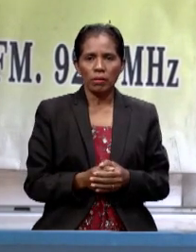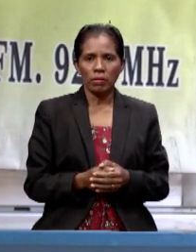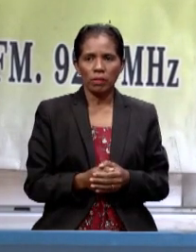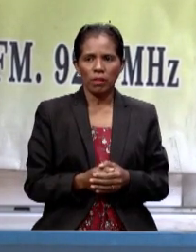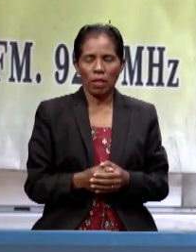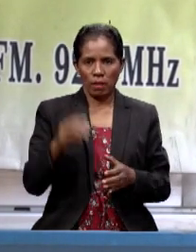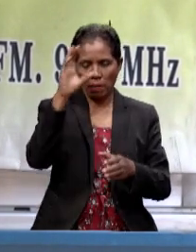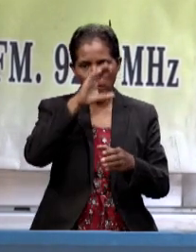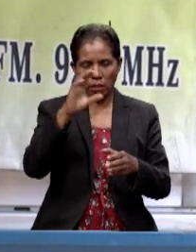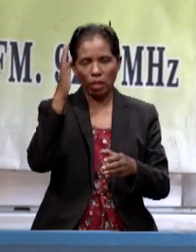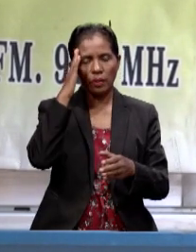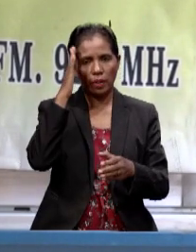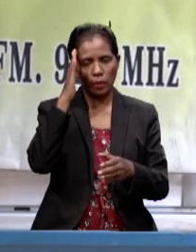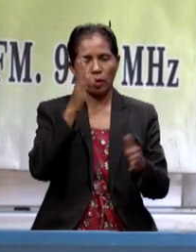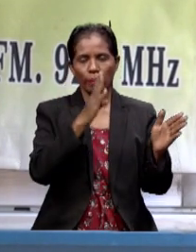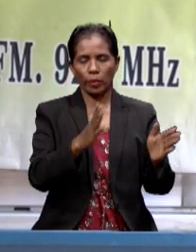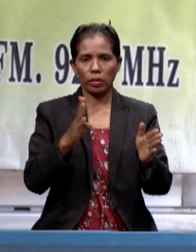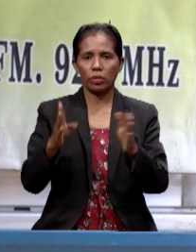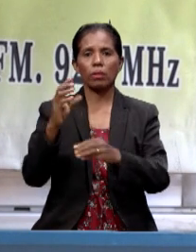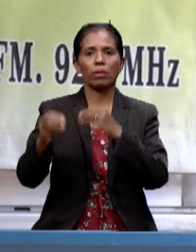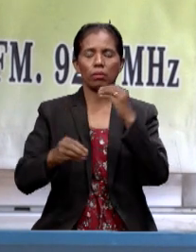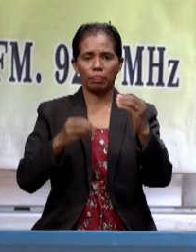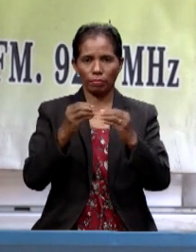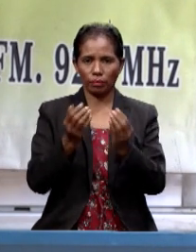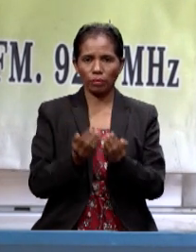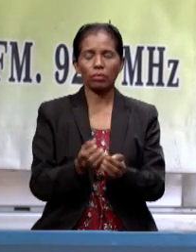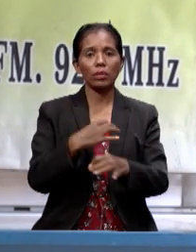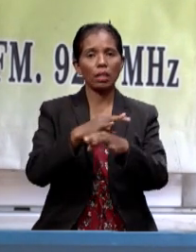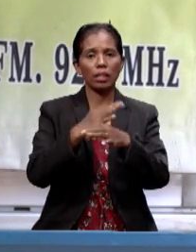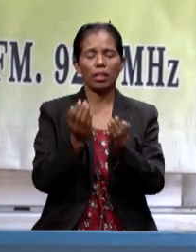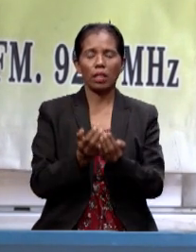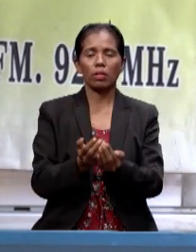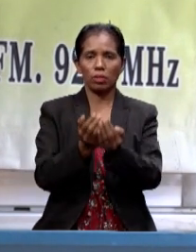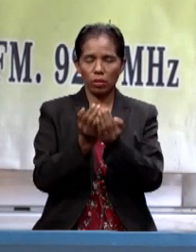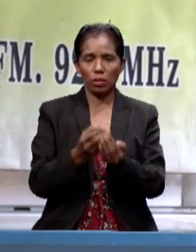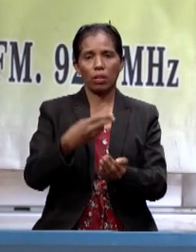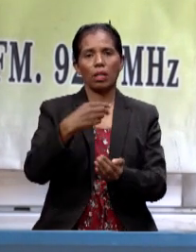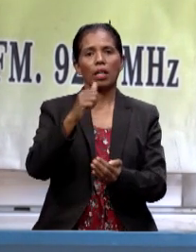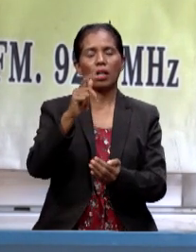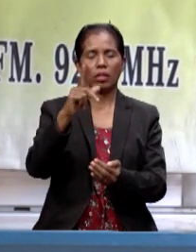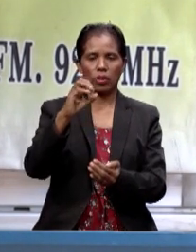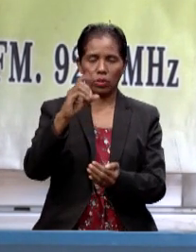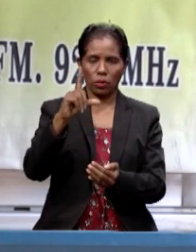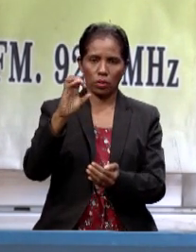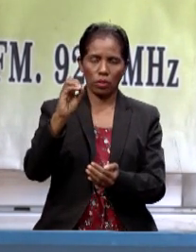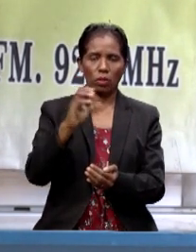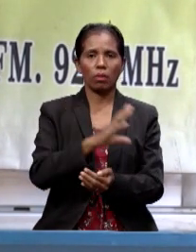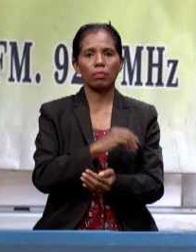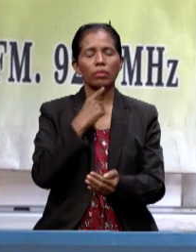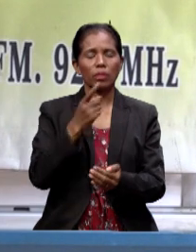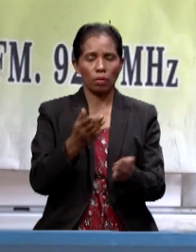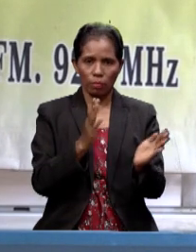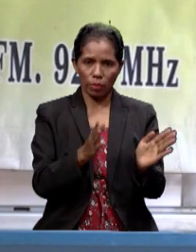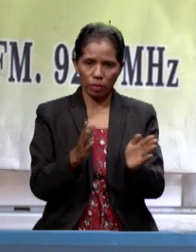buka tuir atu hatene proseso kona ba construção Rohak Solok nia nebe honai iha se proseso idane la ona